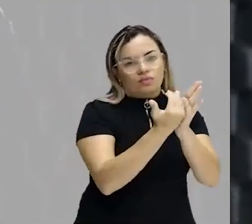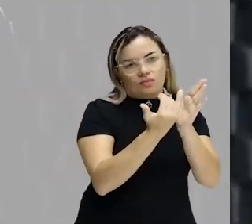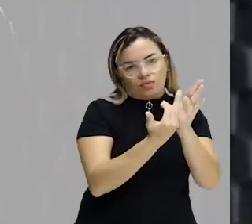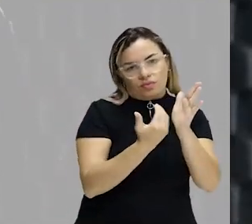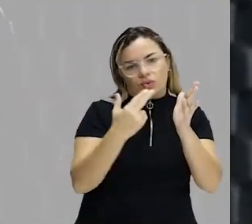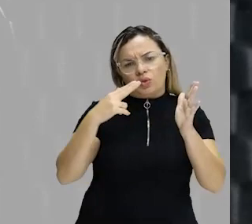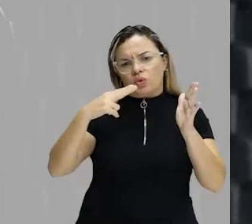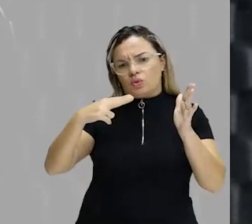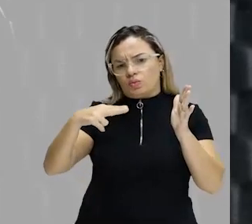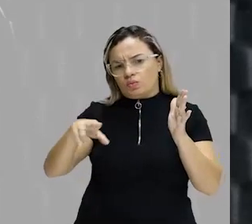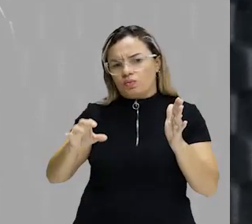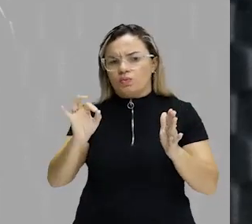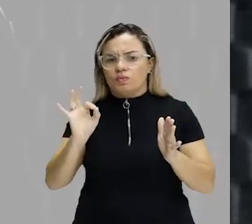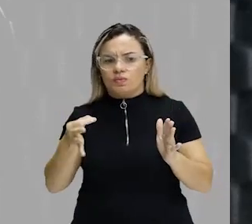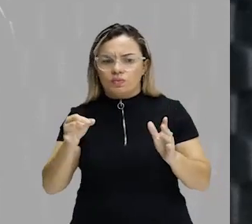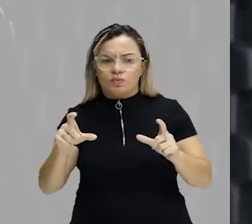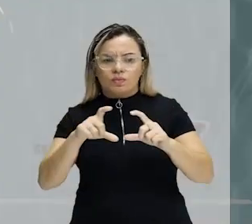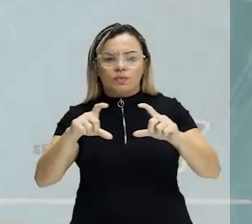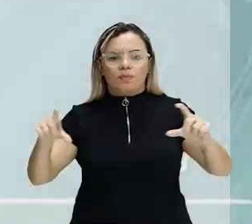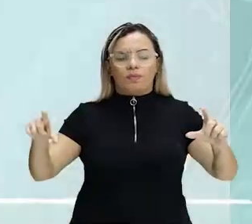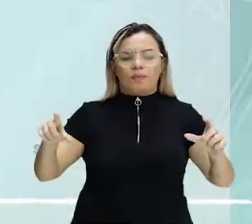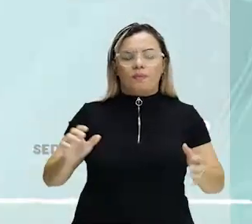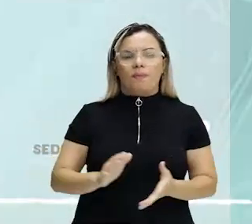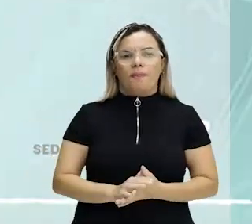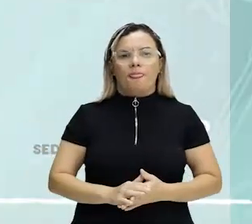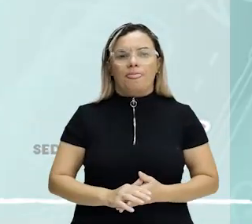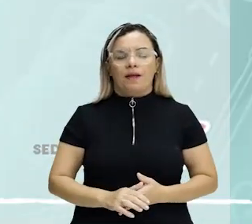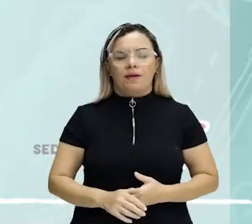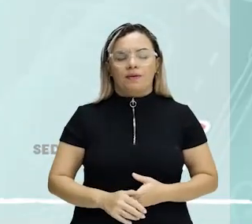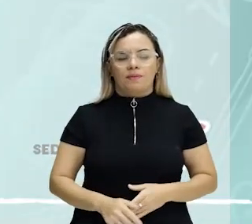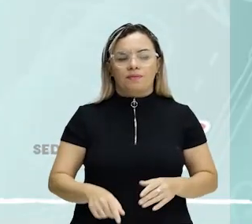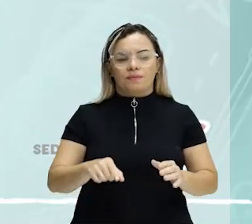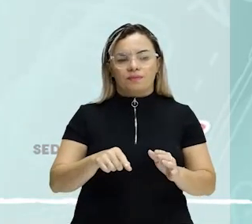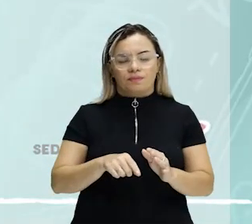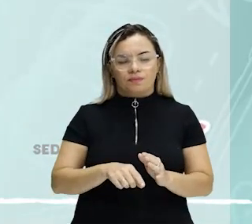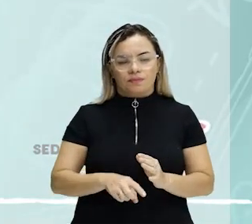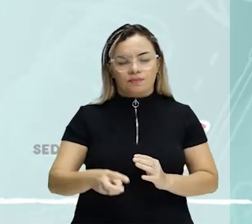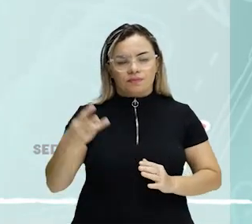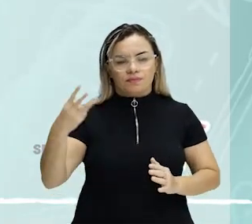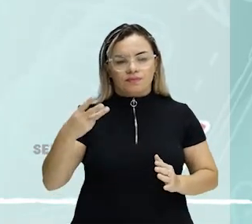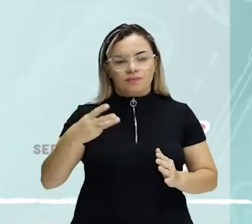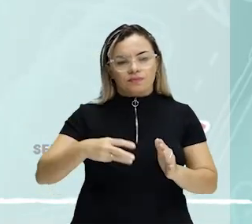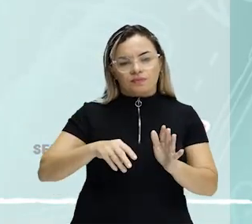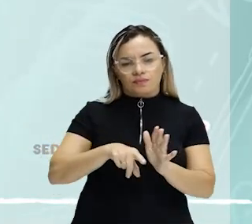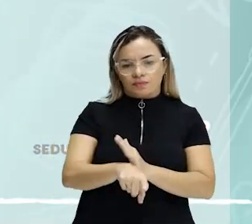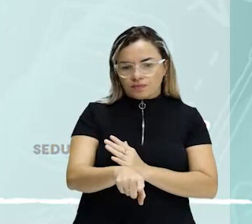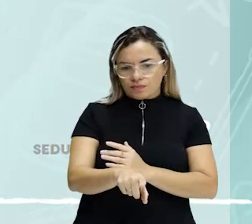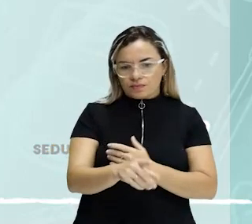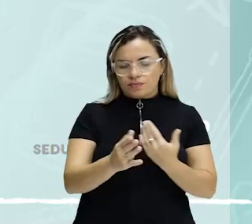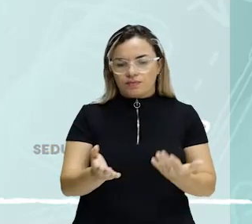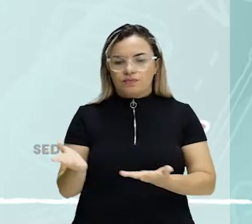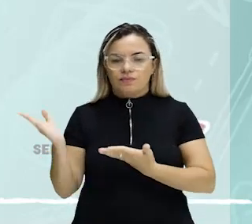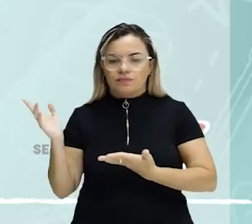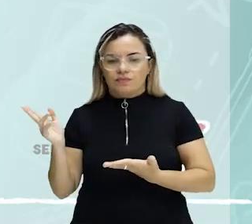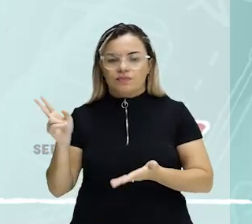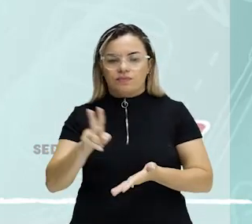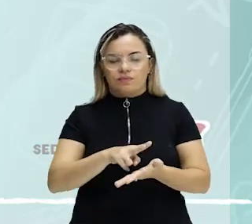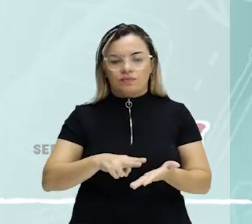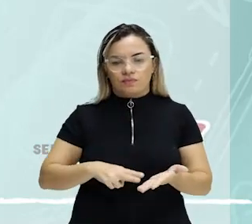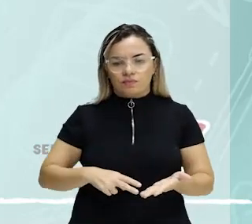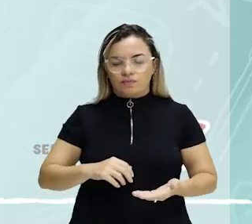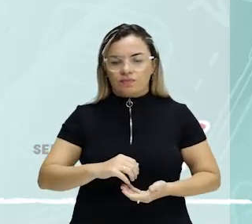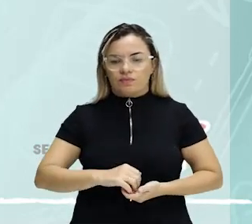certinho das orações. Mais uma. Terceira questão. Todo aquele que usa